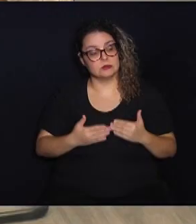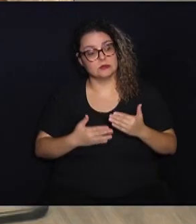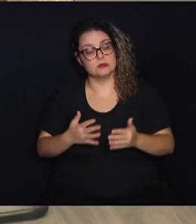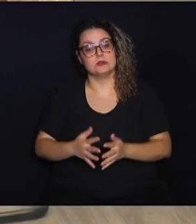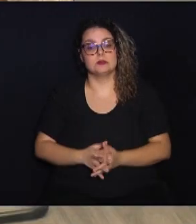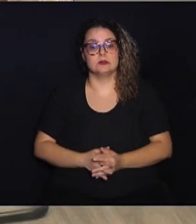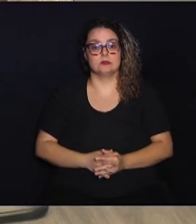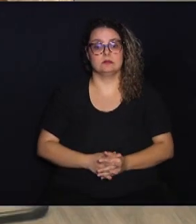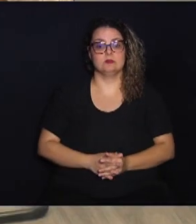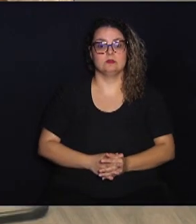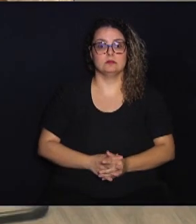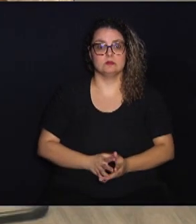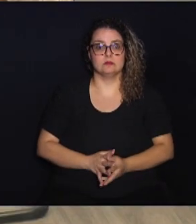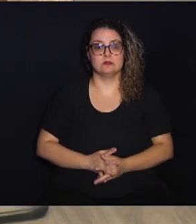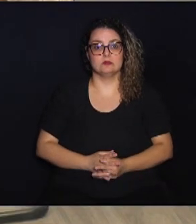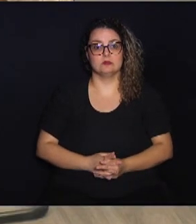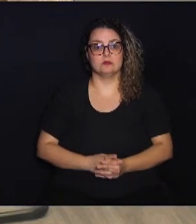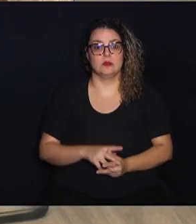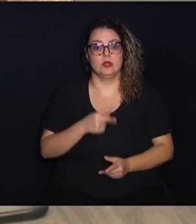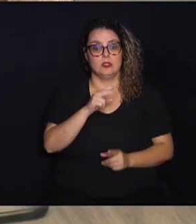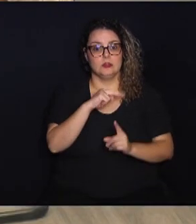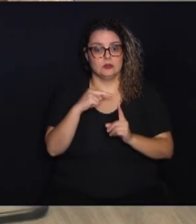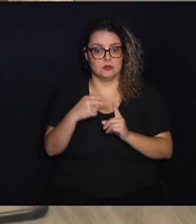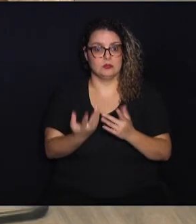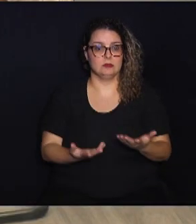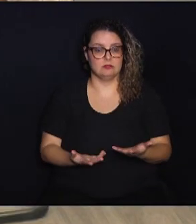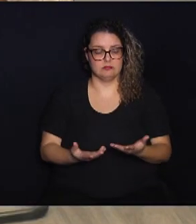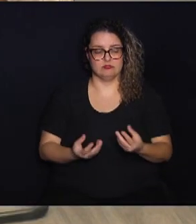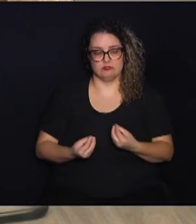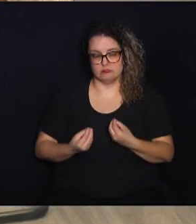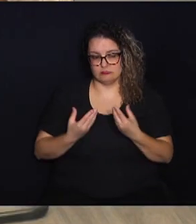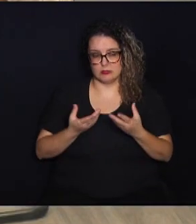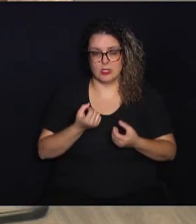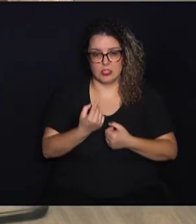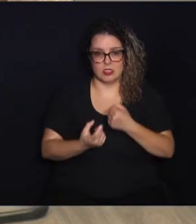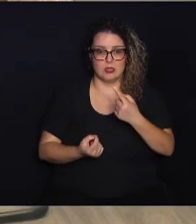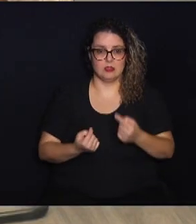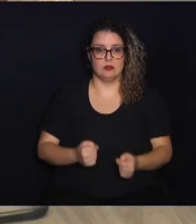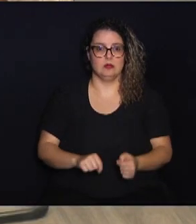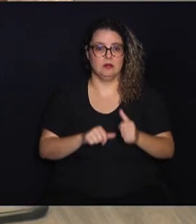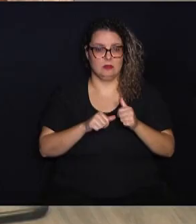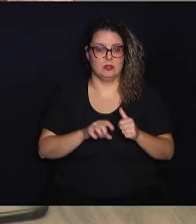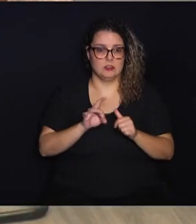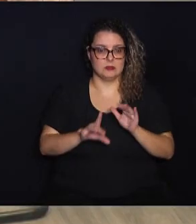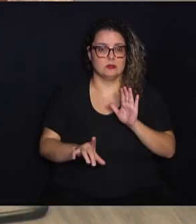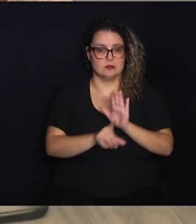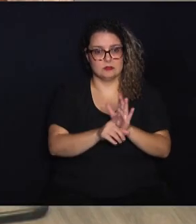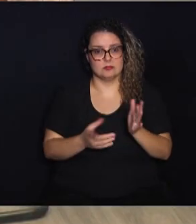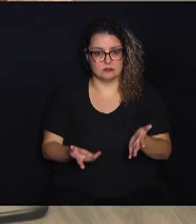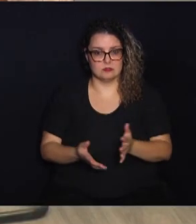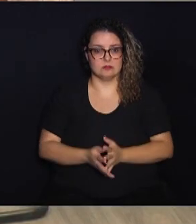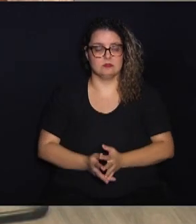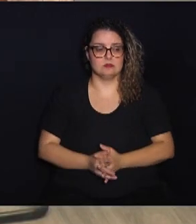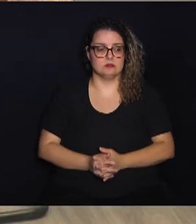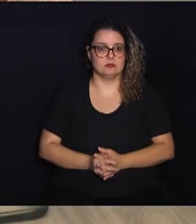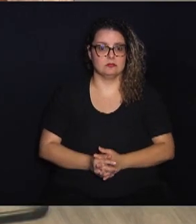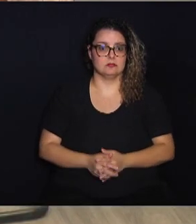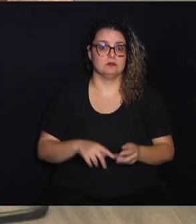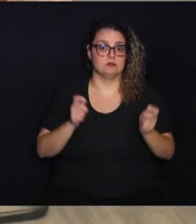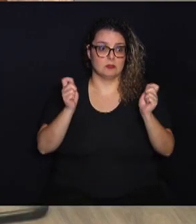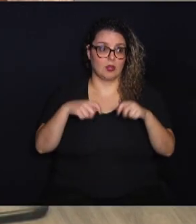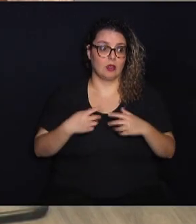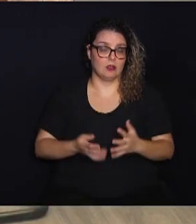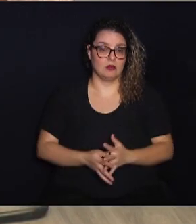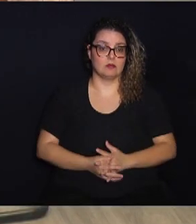né? Que no seu ponto de vista, ela vai trazer algum benefício? Só a lei, ela será capaz